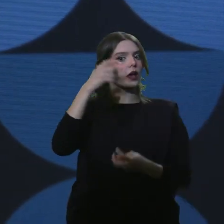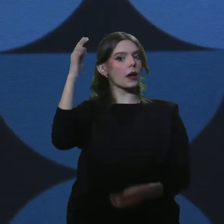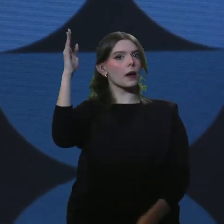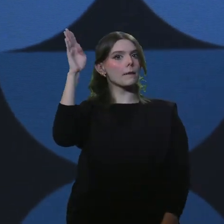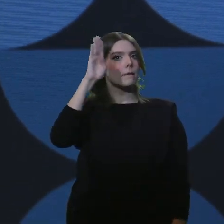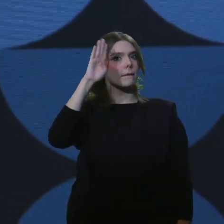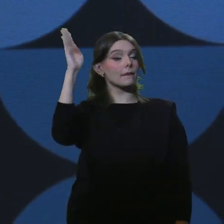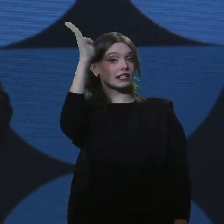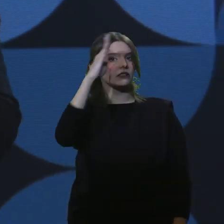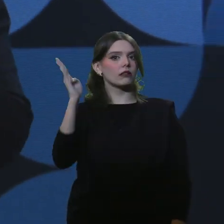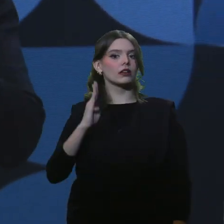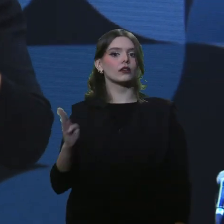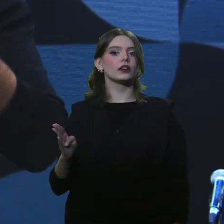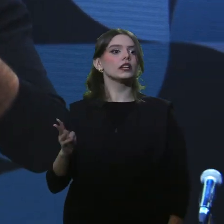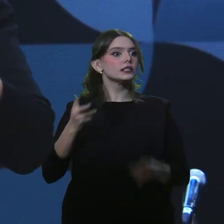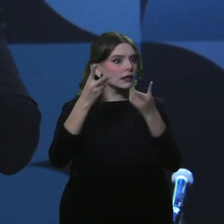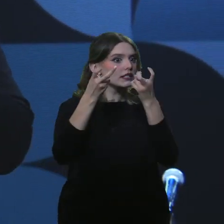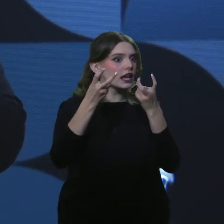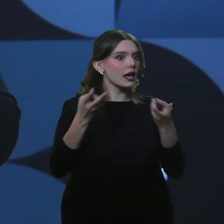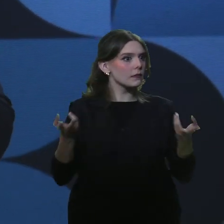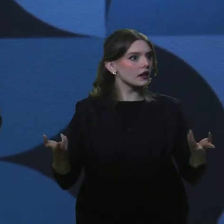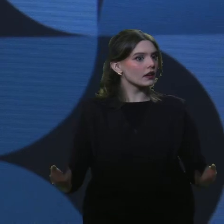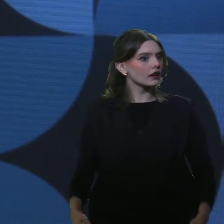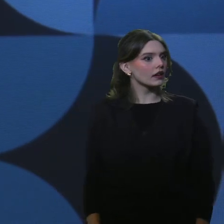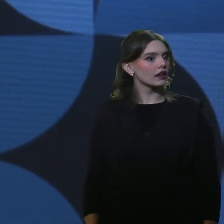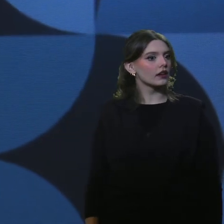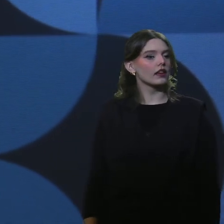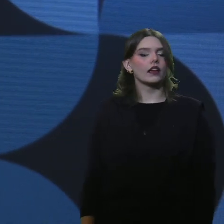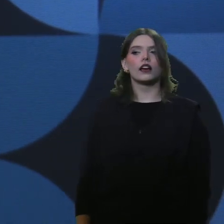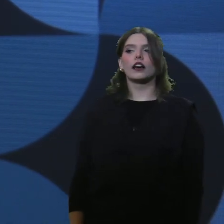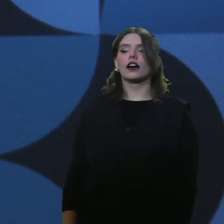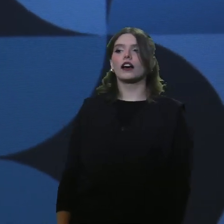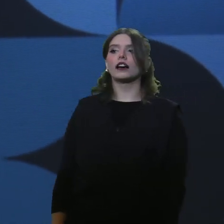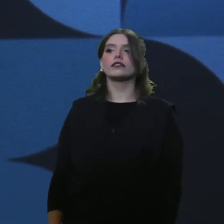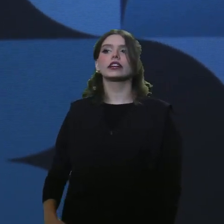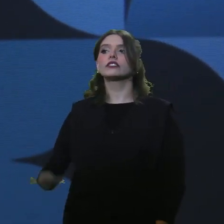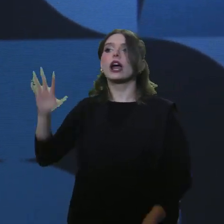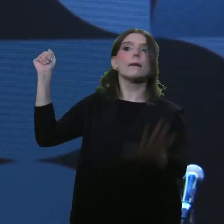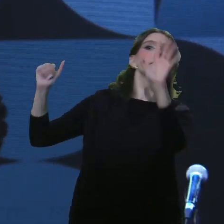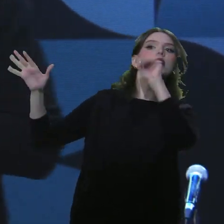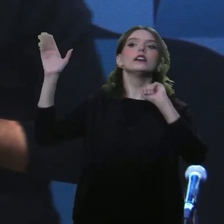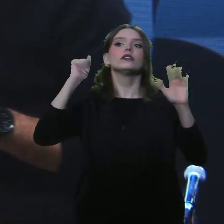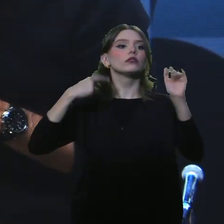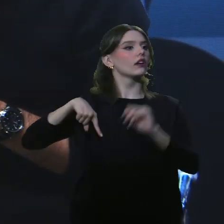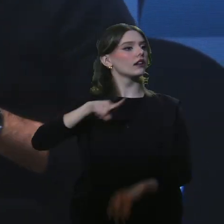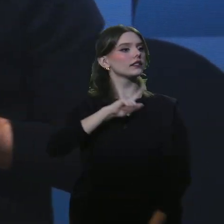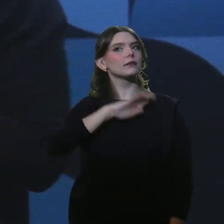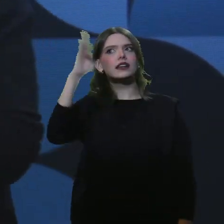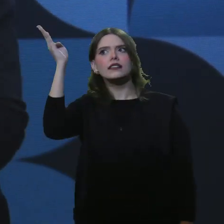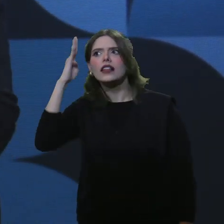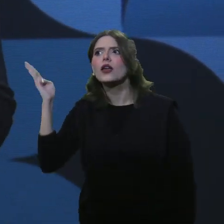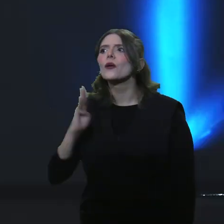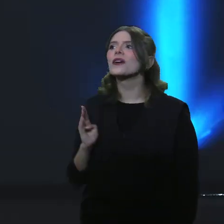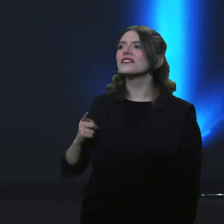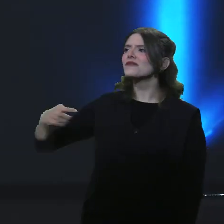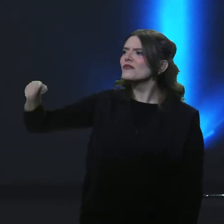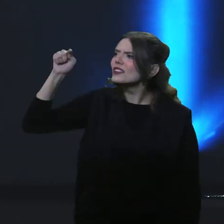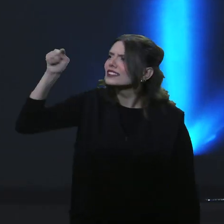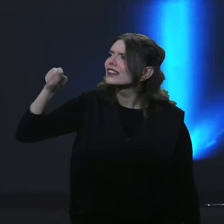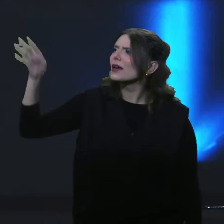brasileiro, brasileiro. Só porque eu não tinha mullet, sei lá. E aí o cara chegou para mim e falou assim,